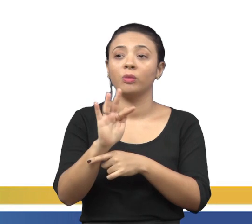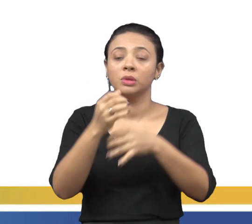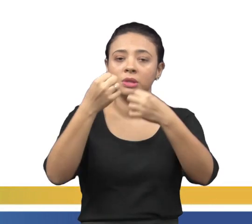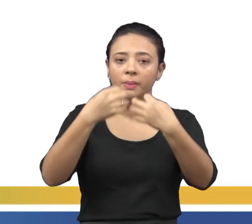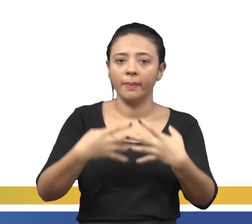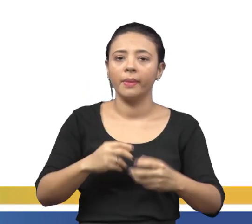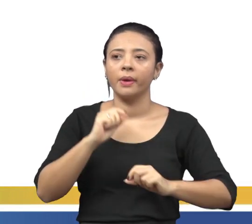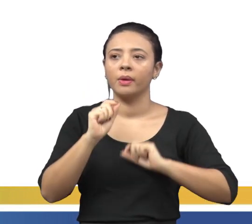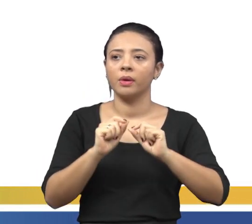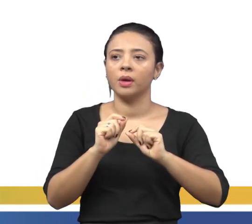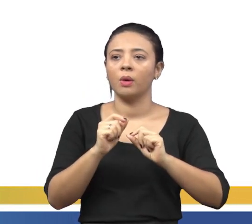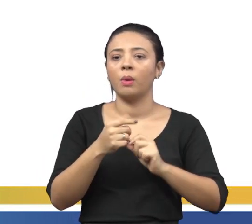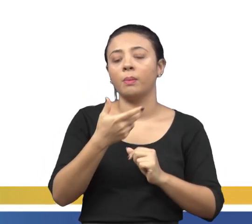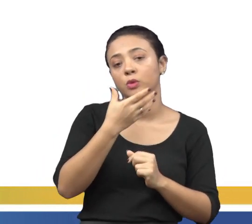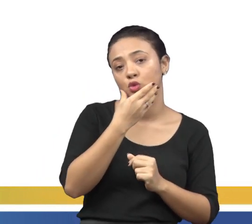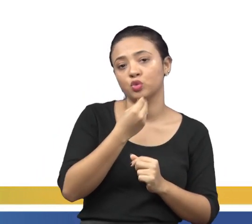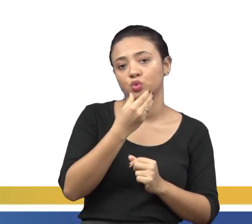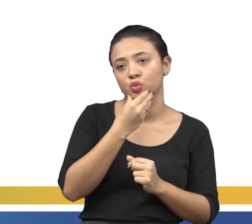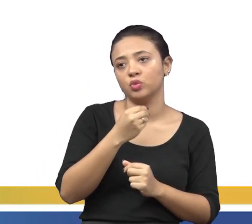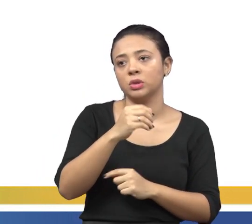trajetória de Severina